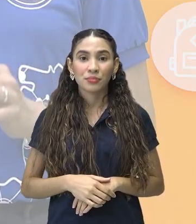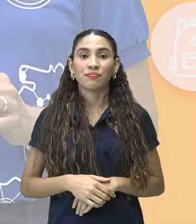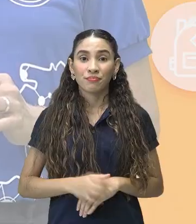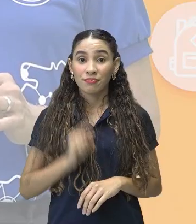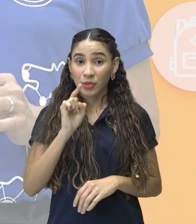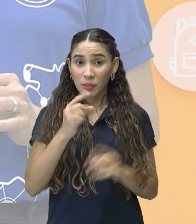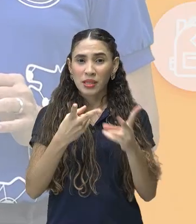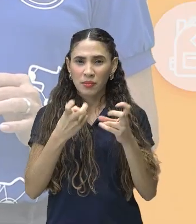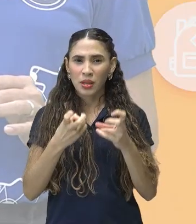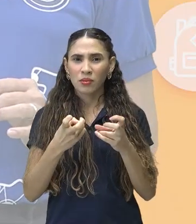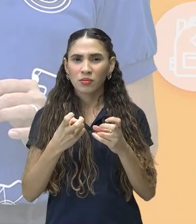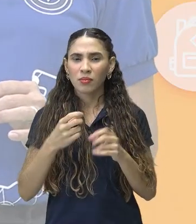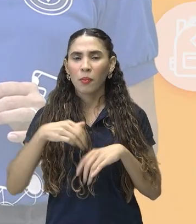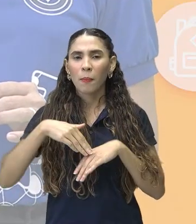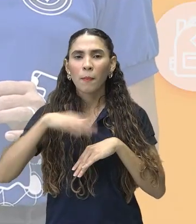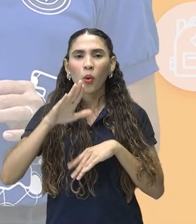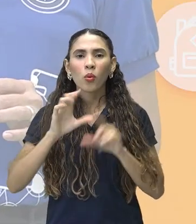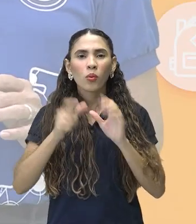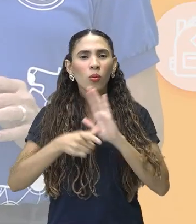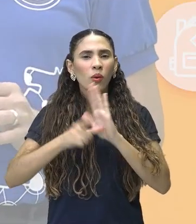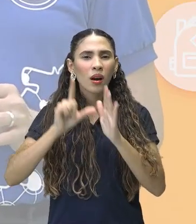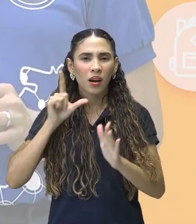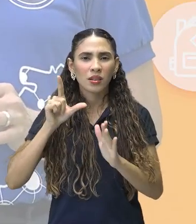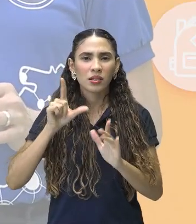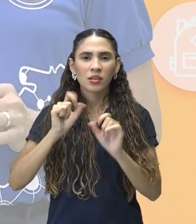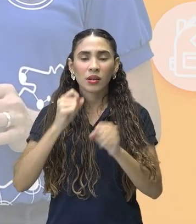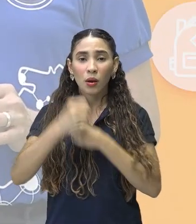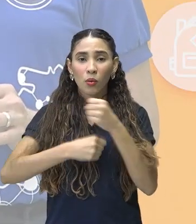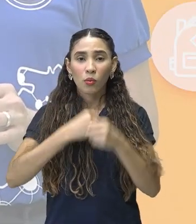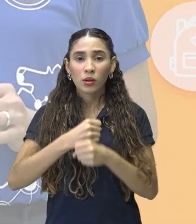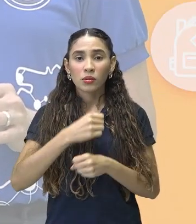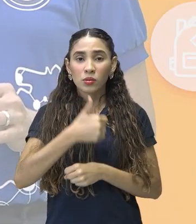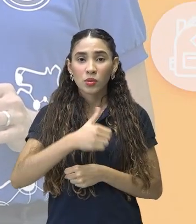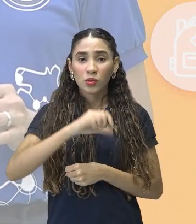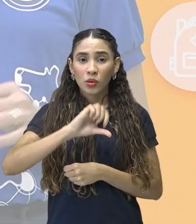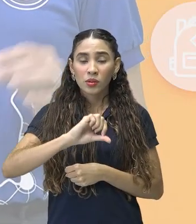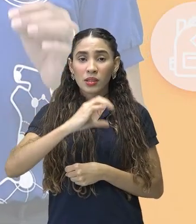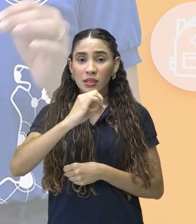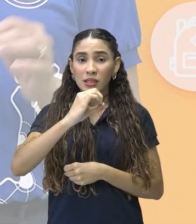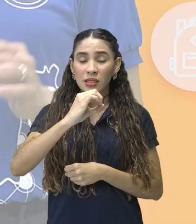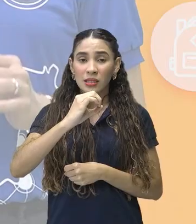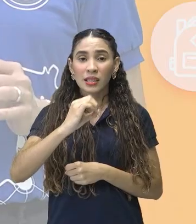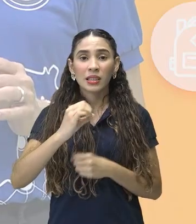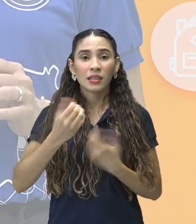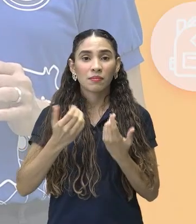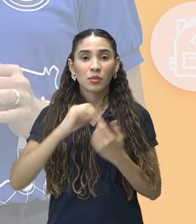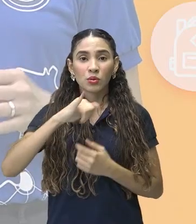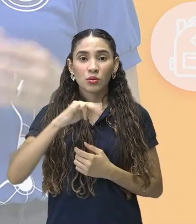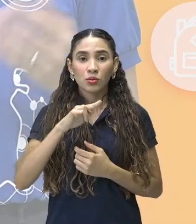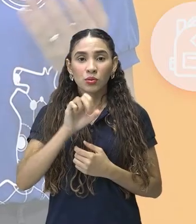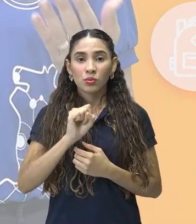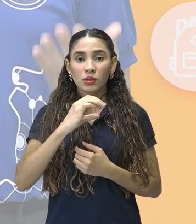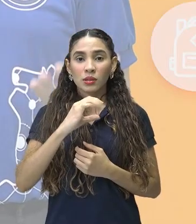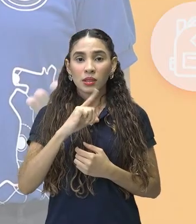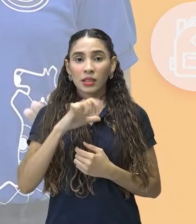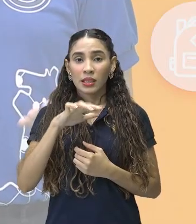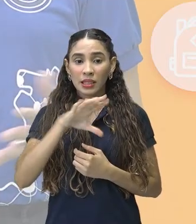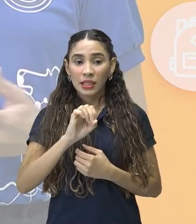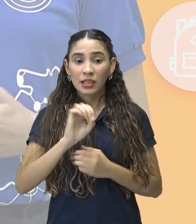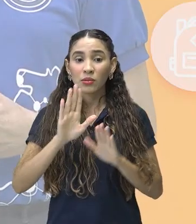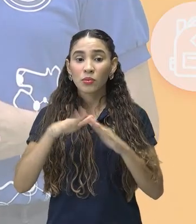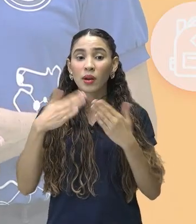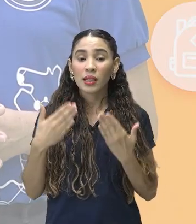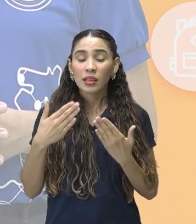1957. Olha aí, um pouquinho anterior ao ano de 1960, Juscelino Kubitschek,